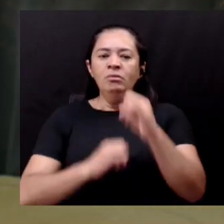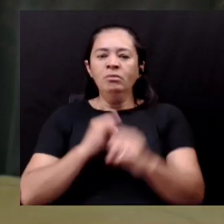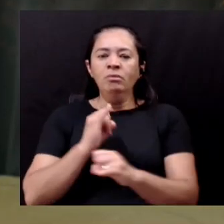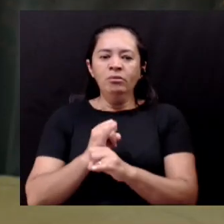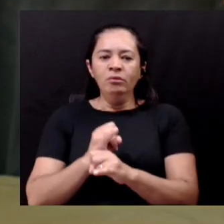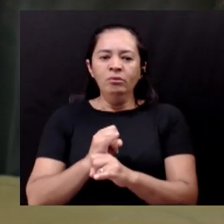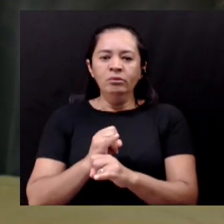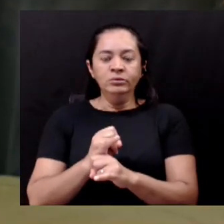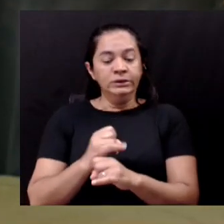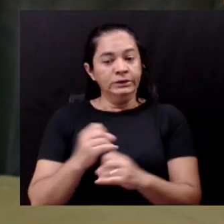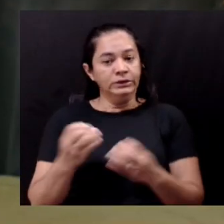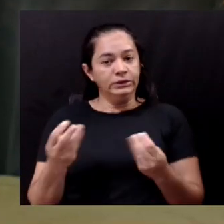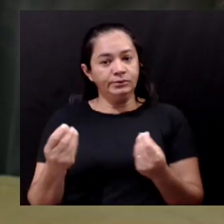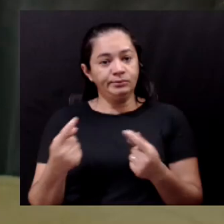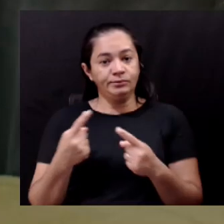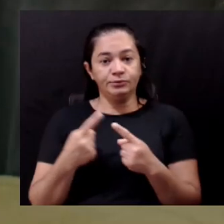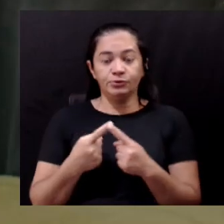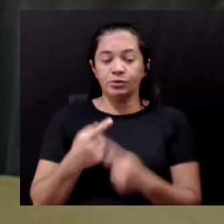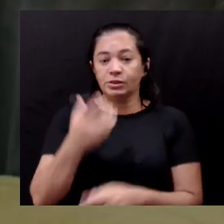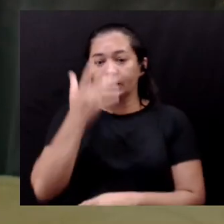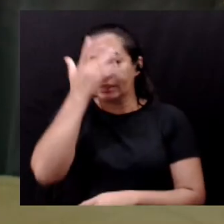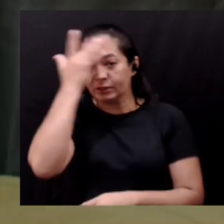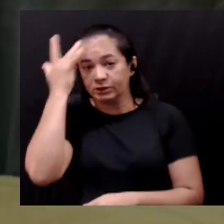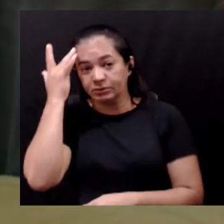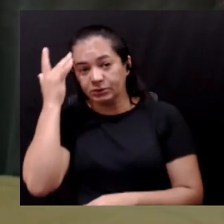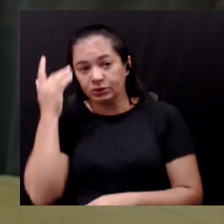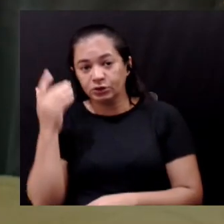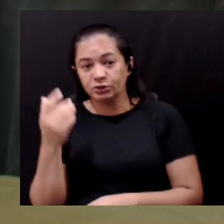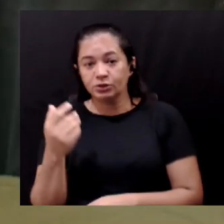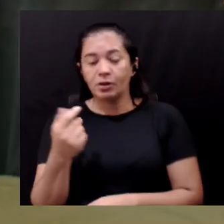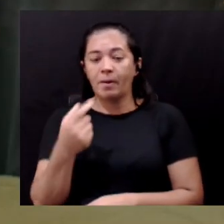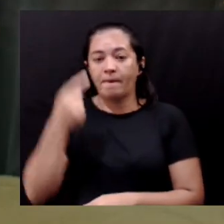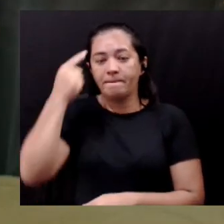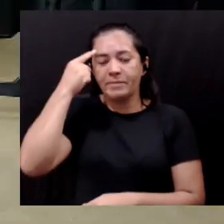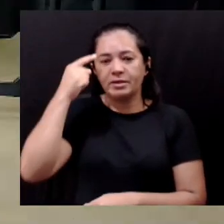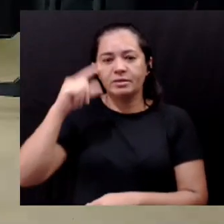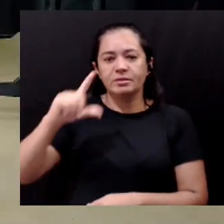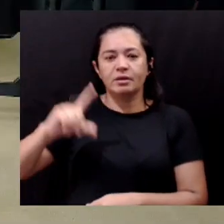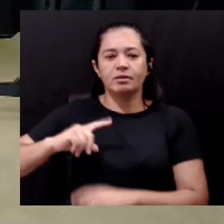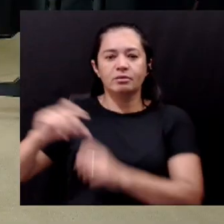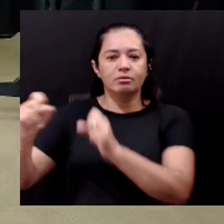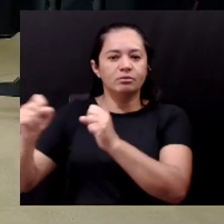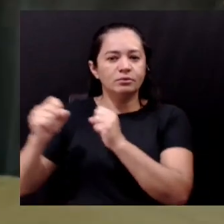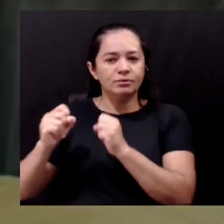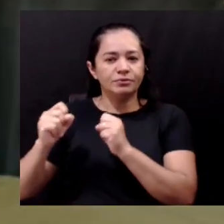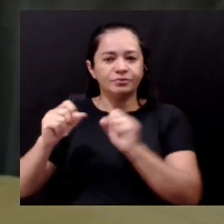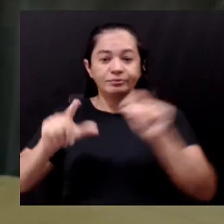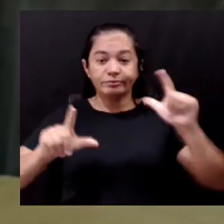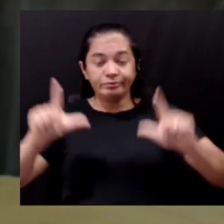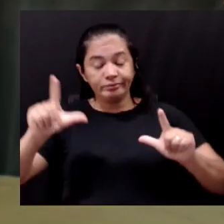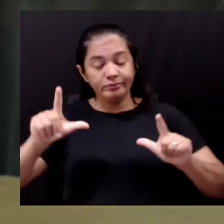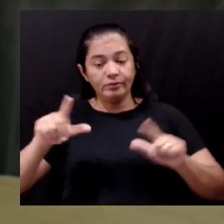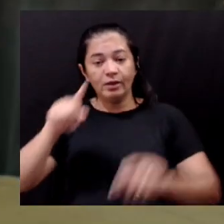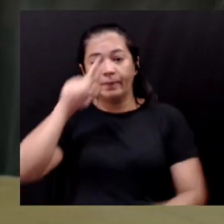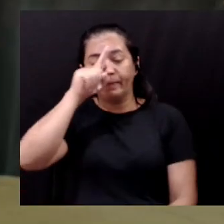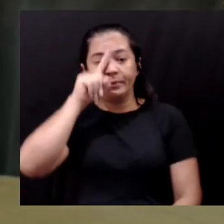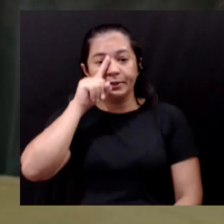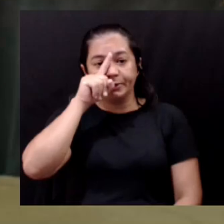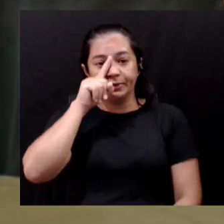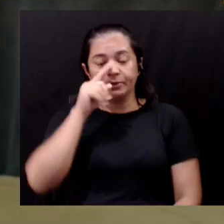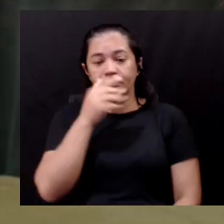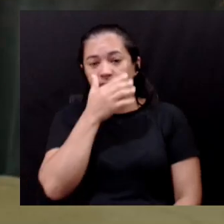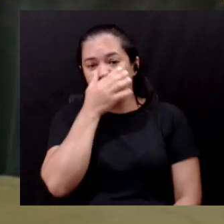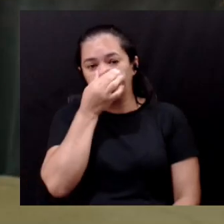gente que acha que ele tem poder por trás da tela. E esse poder é um poder meio perigoso. Daqui a pouquinho a gente fala sobre isso. Agora a gente atende o